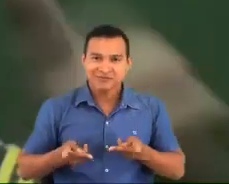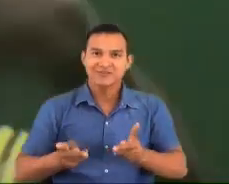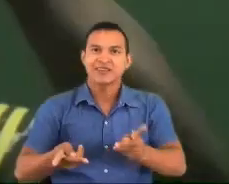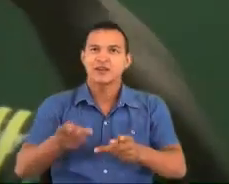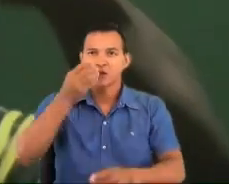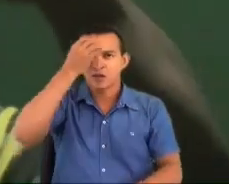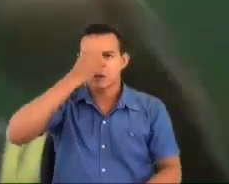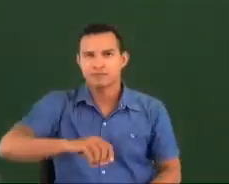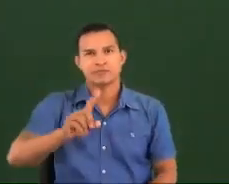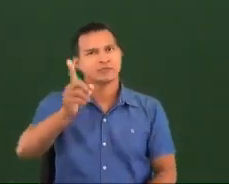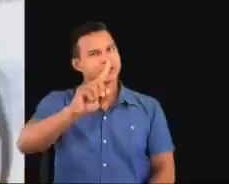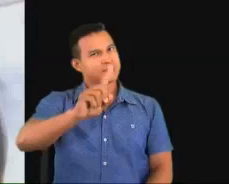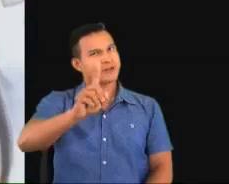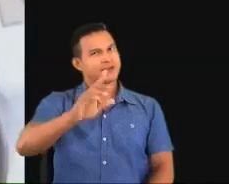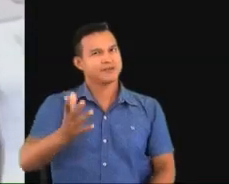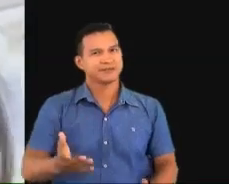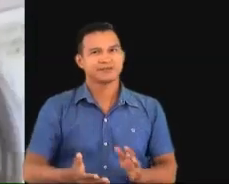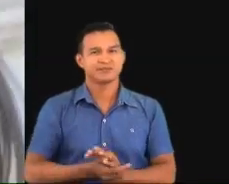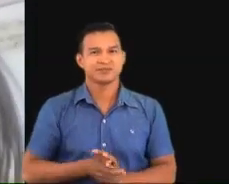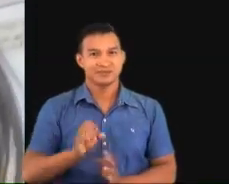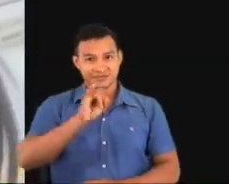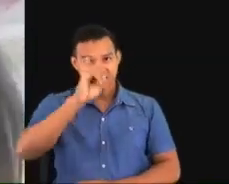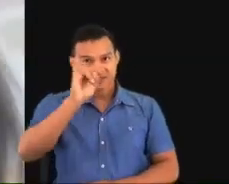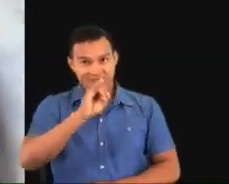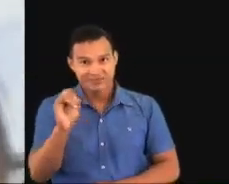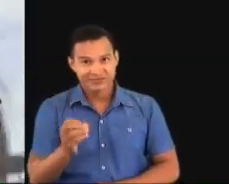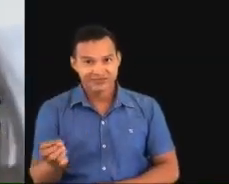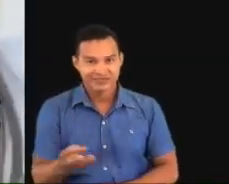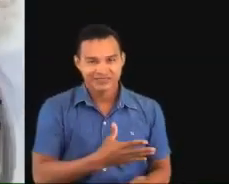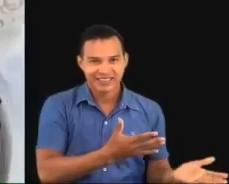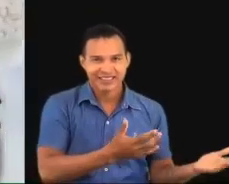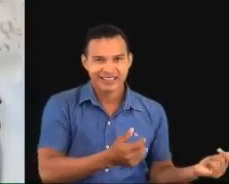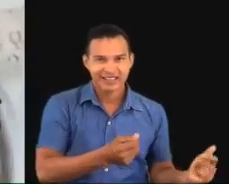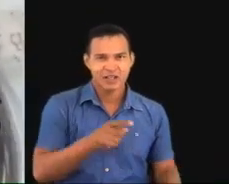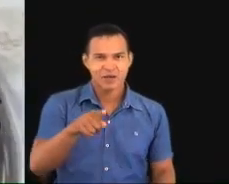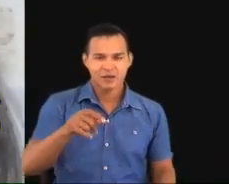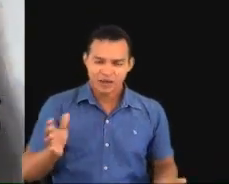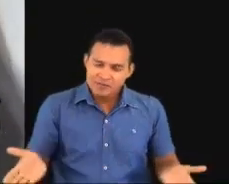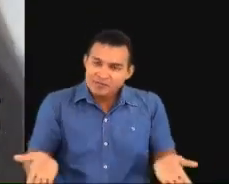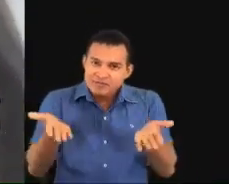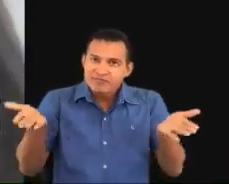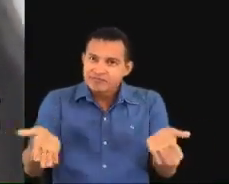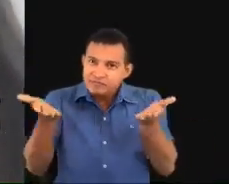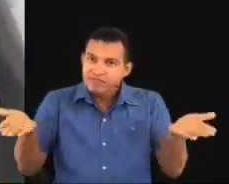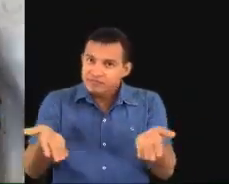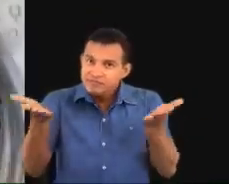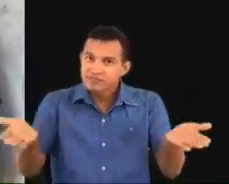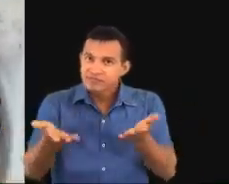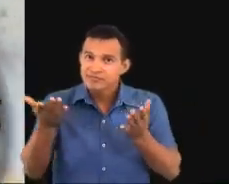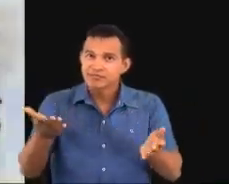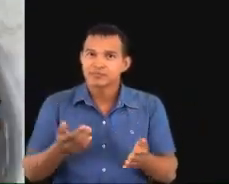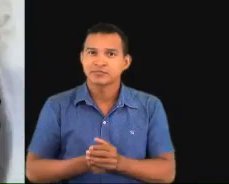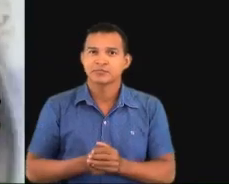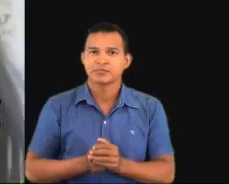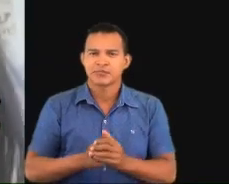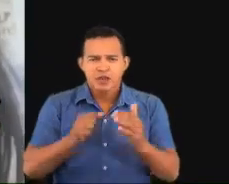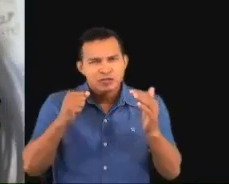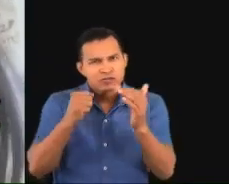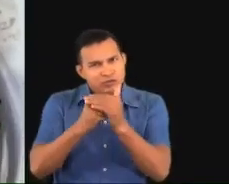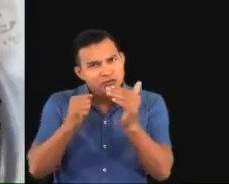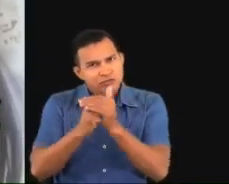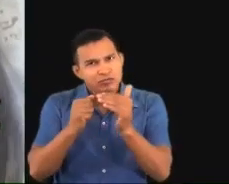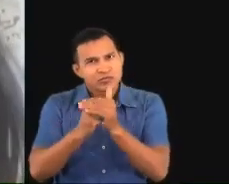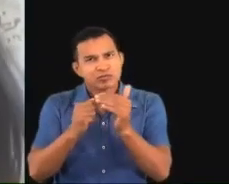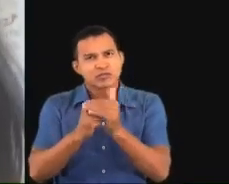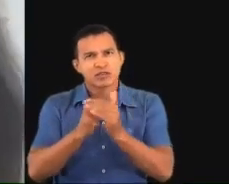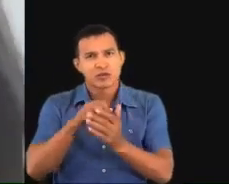fim. É nóis! Oi, novas jovens, eu queria incentivar a todos que, quando estiverem no seu momento de oração, que a gente possa